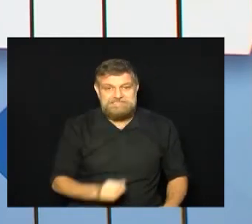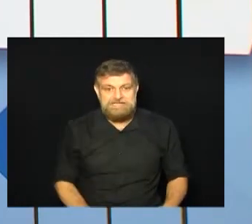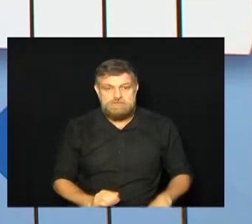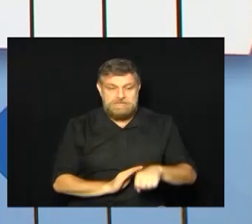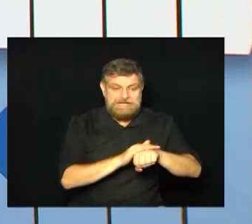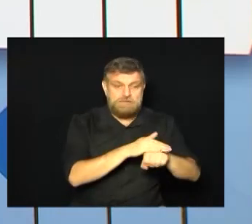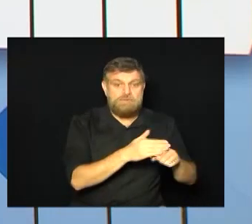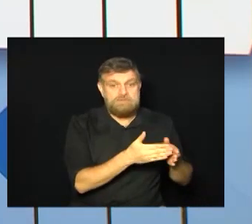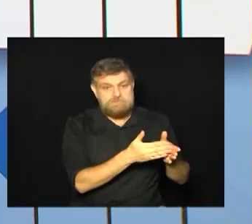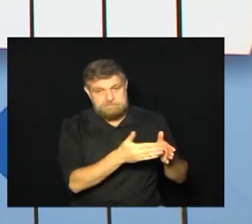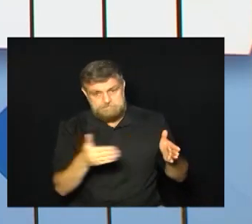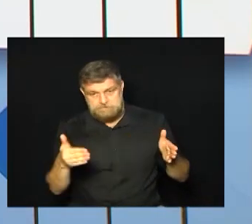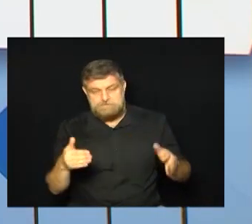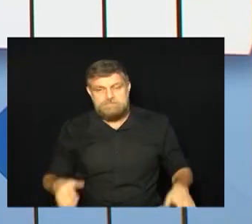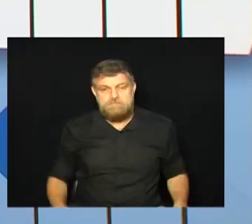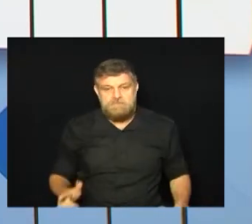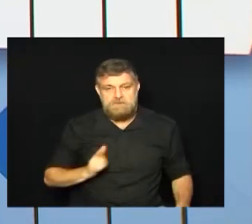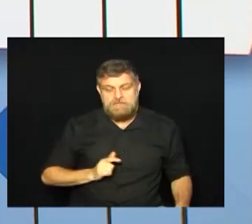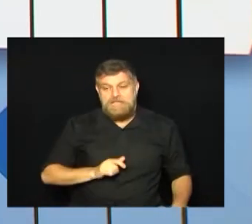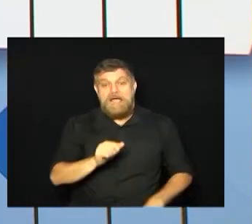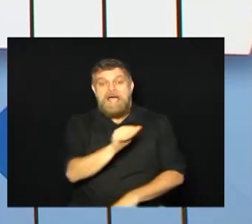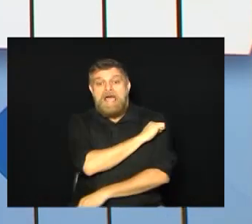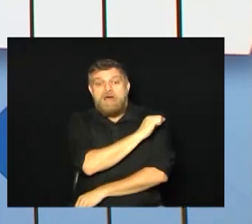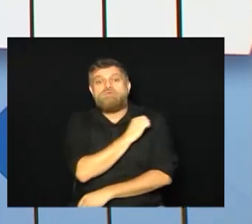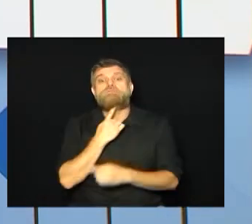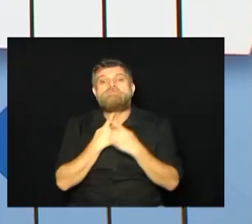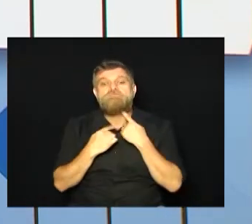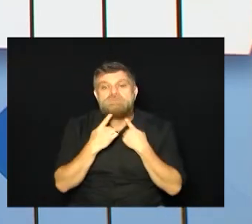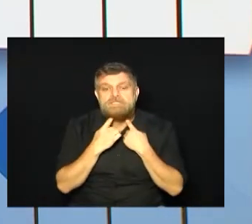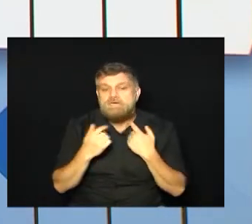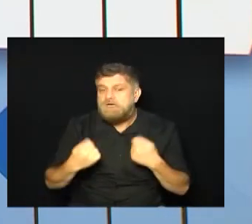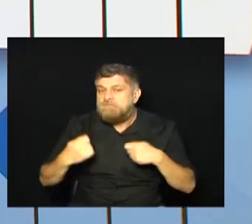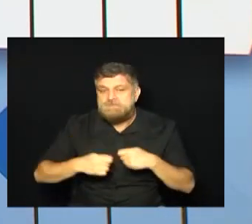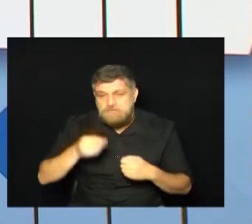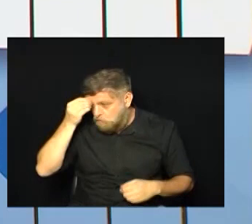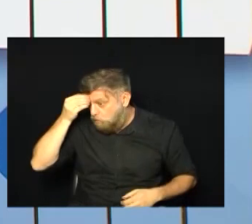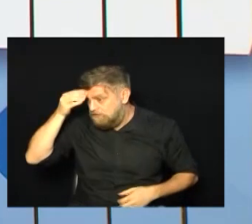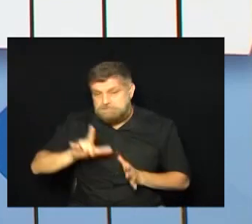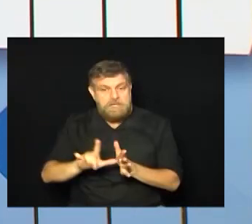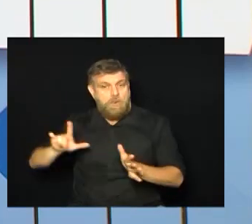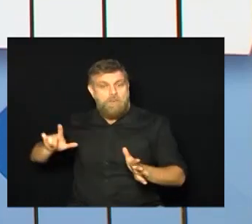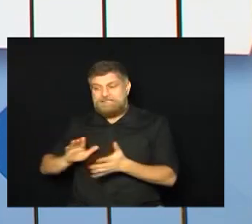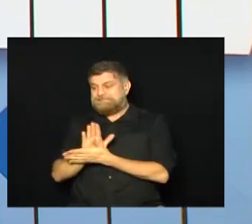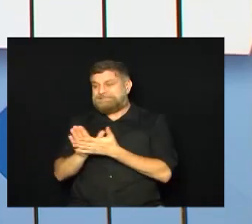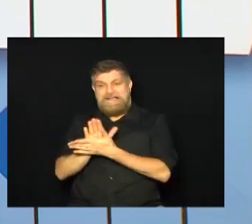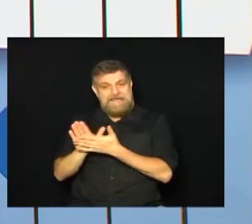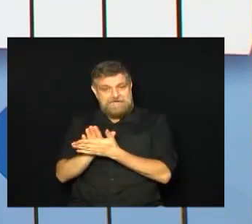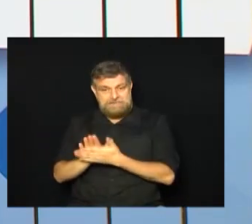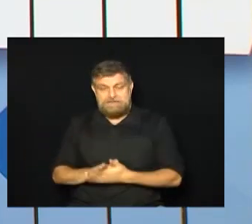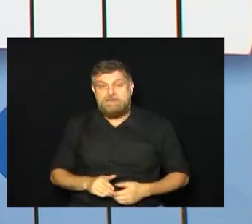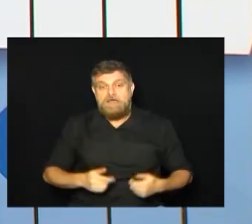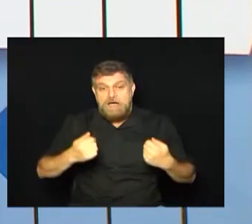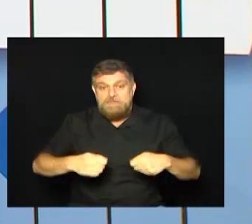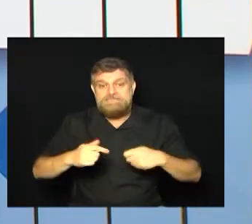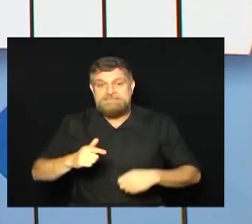9h30 da noite. Para ser aluno, não é necessário ter nenhum conhecimento prévio em música, mas é